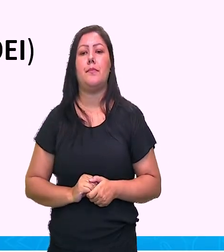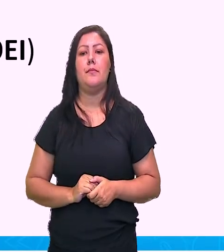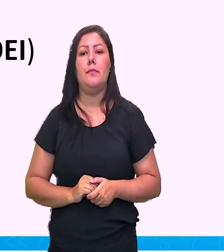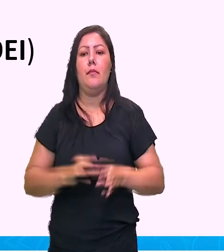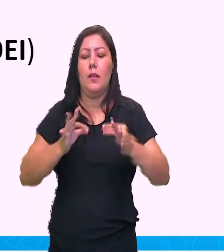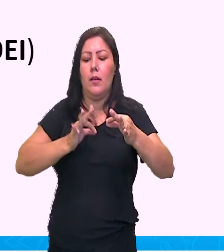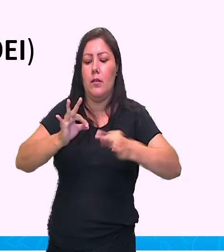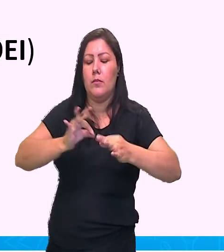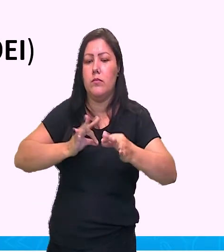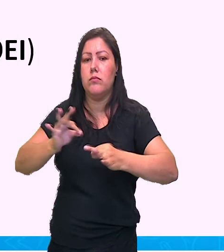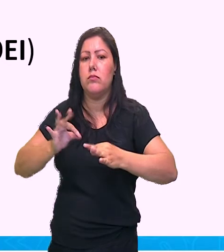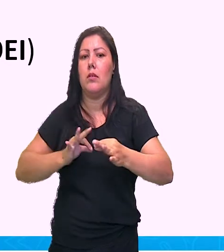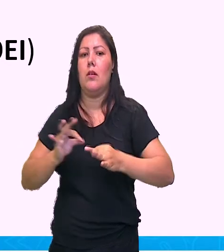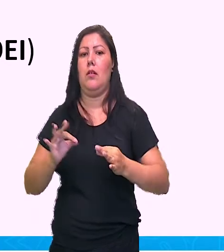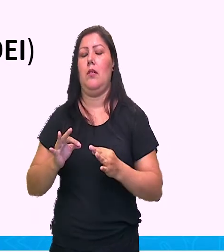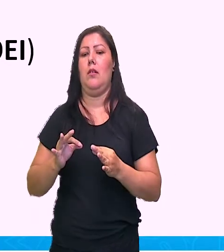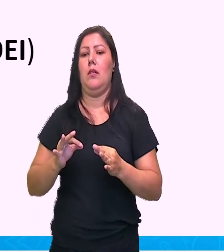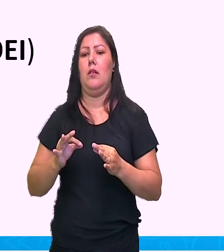e programas